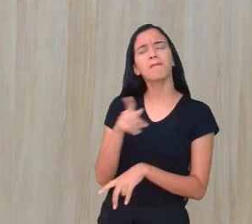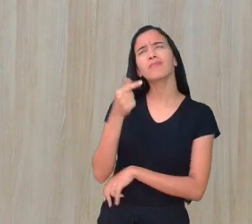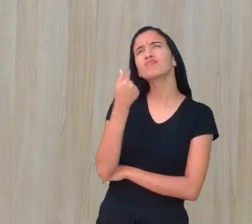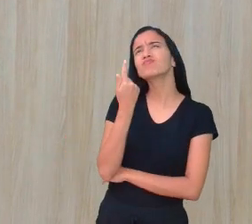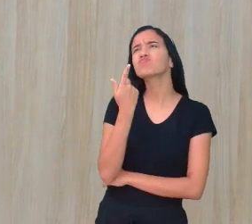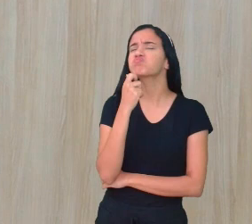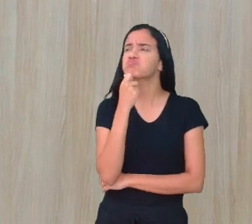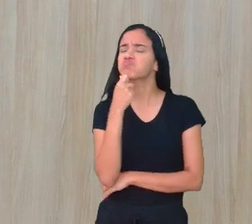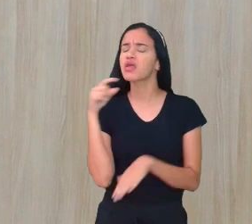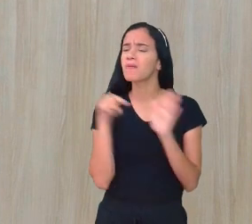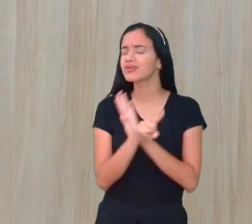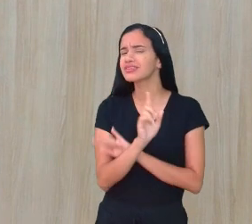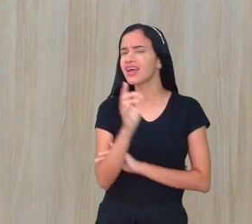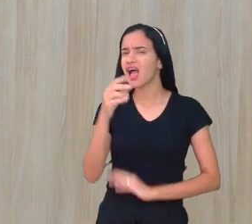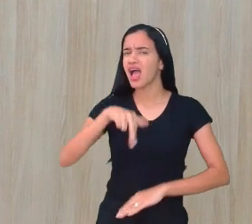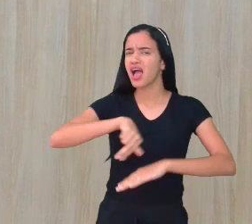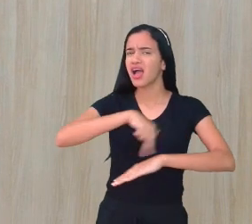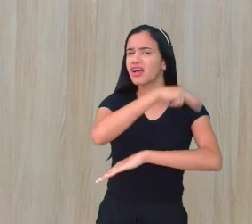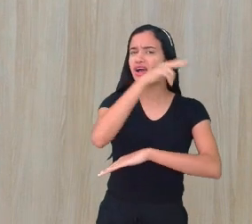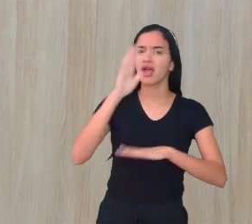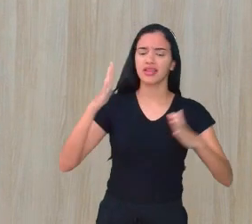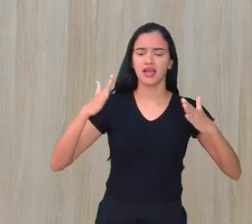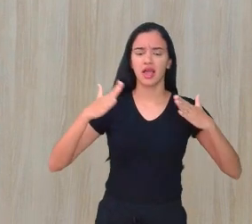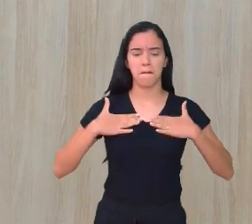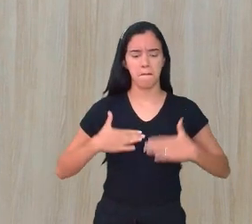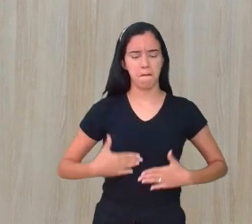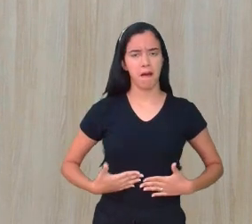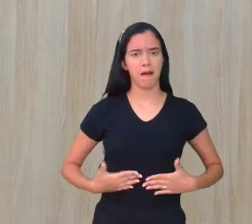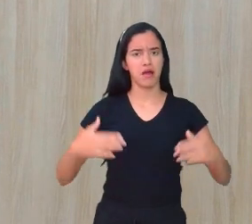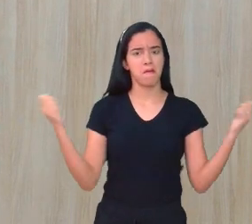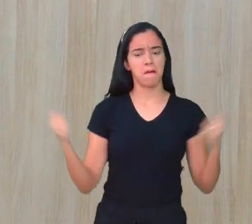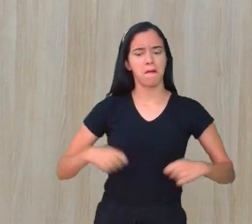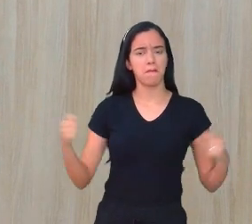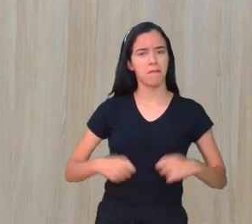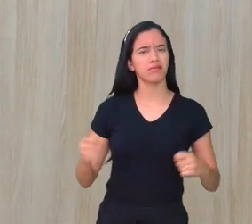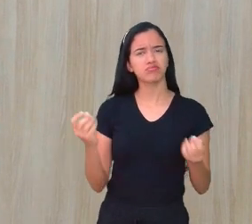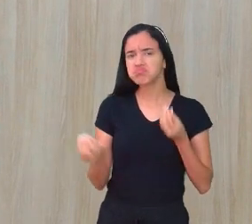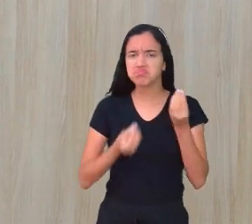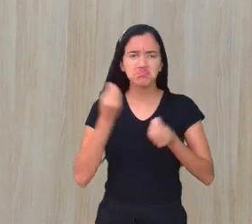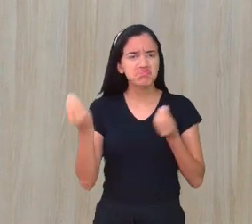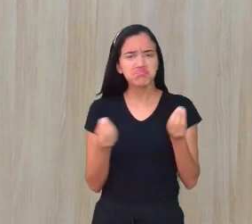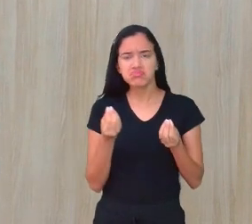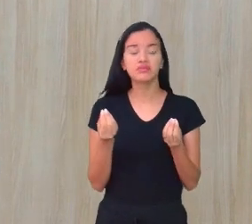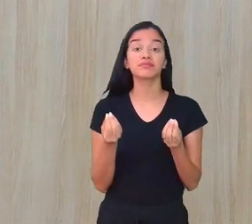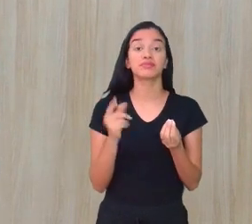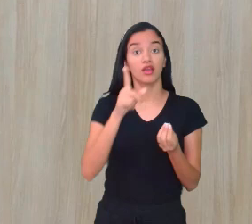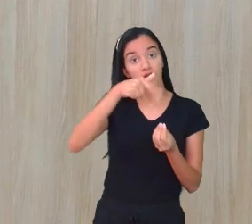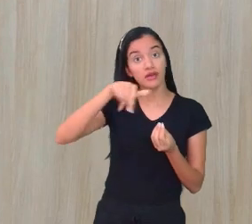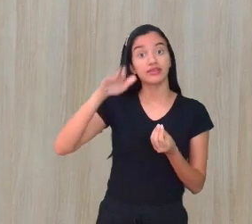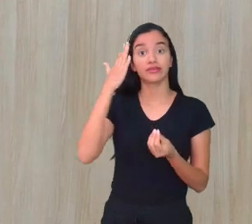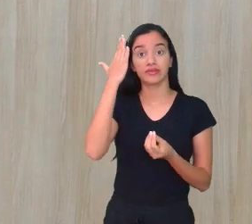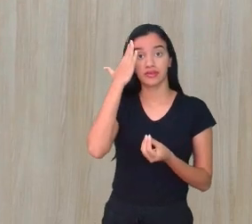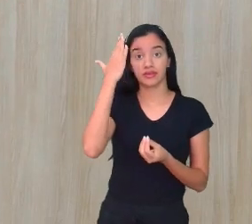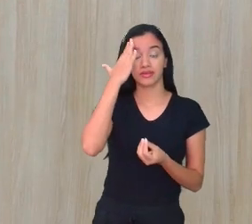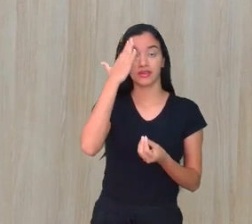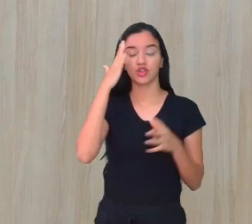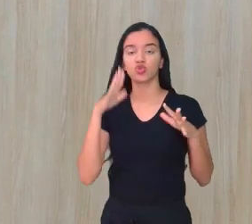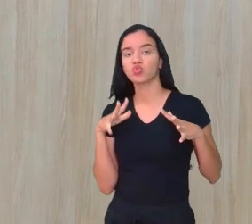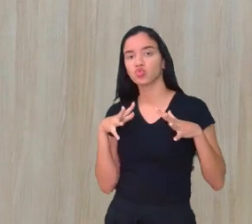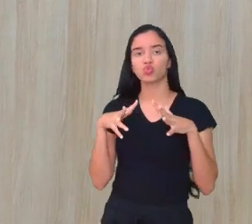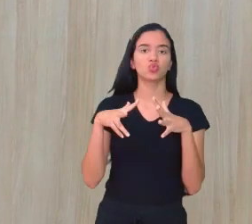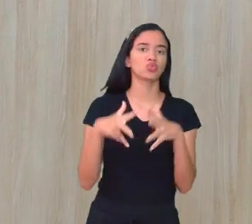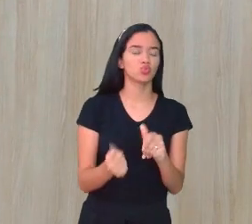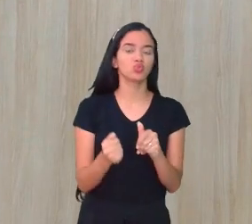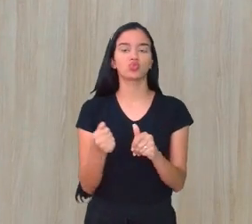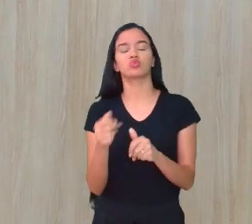mas se é ginástica, o que é que capacidades físicas tem a ver com isso? Mas vocês vão entender tudo